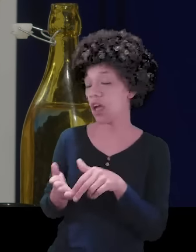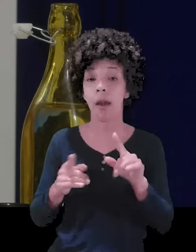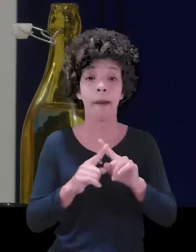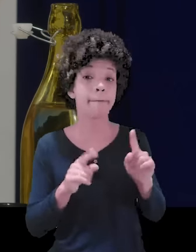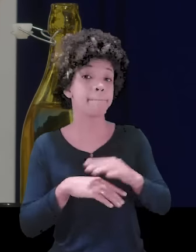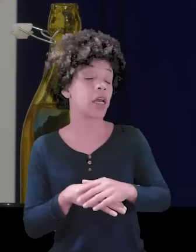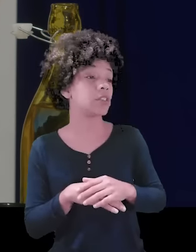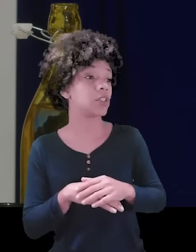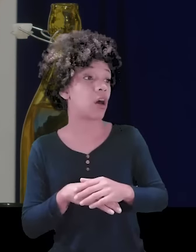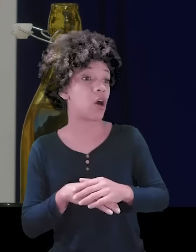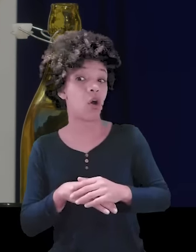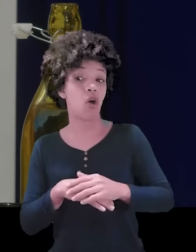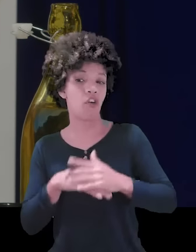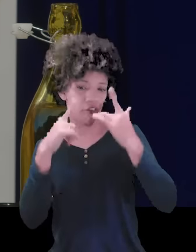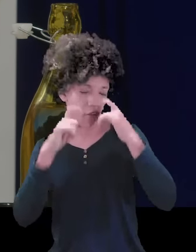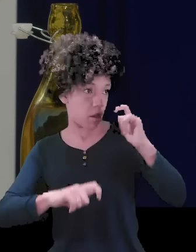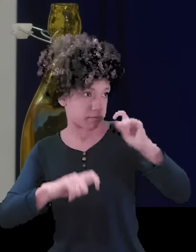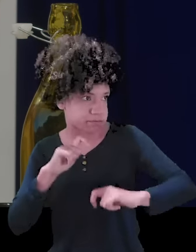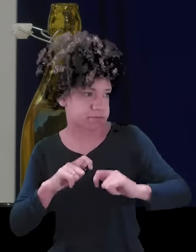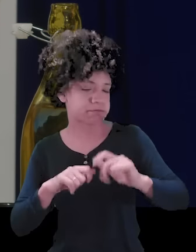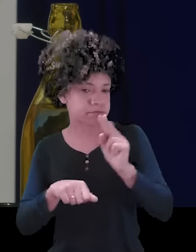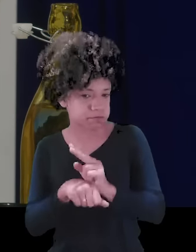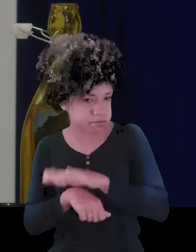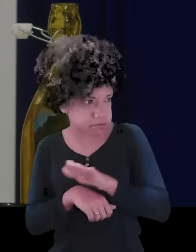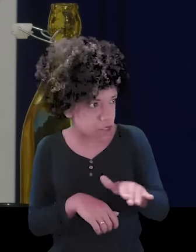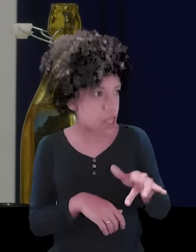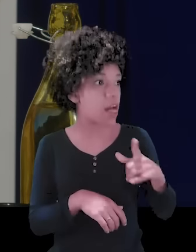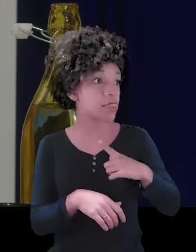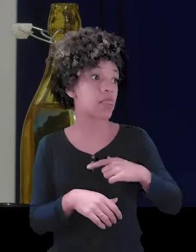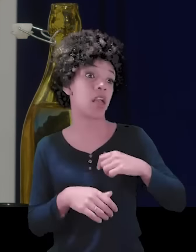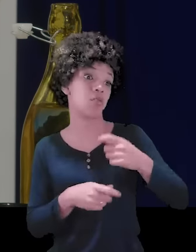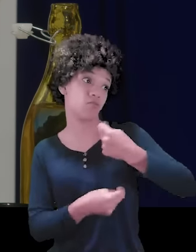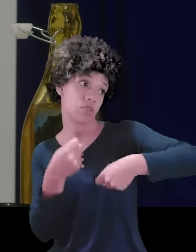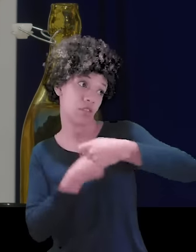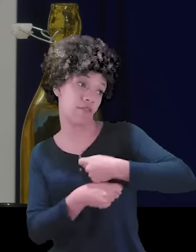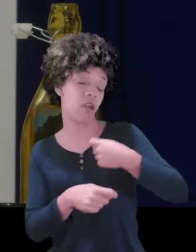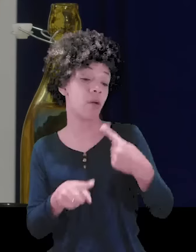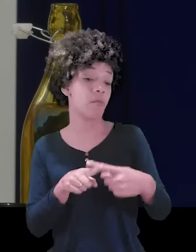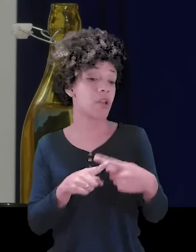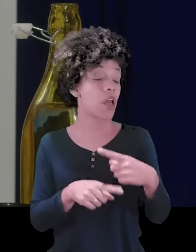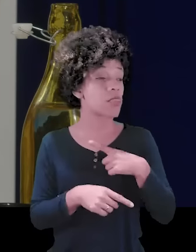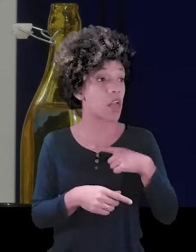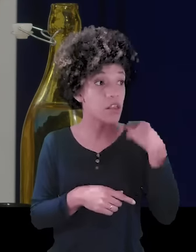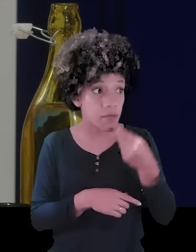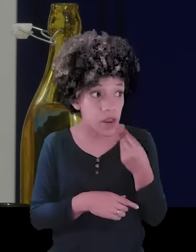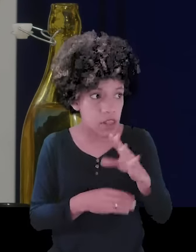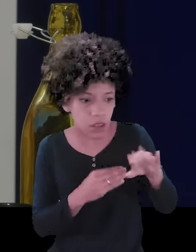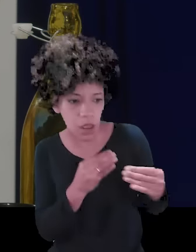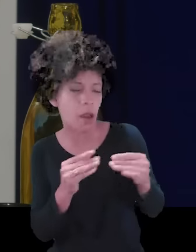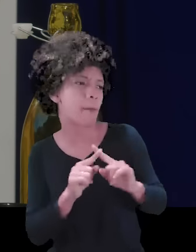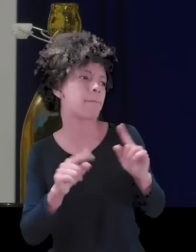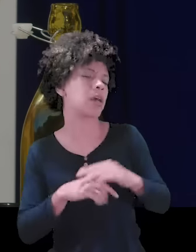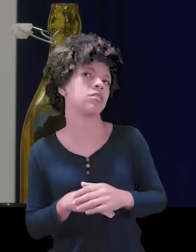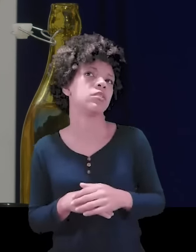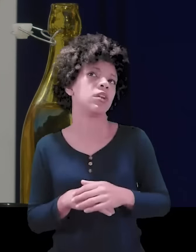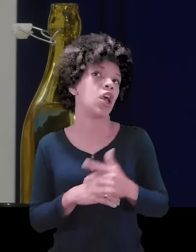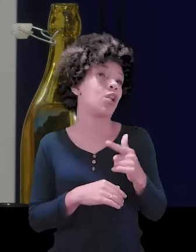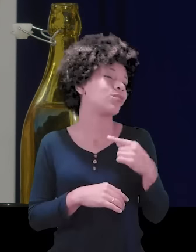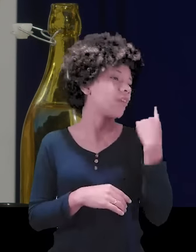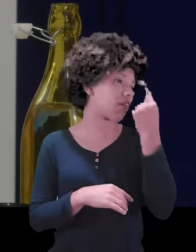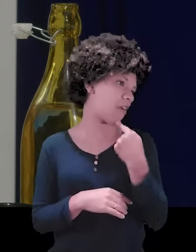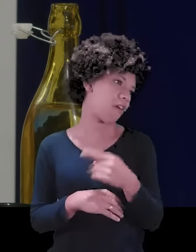Oi e o pedófilo quando a gente fala de pedofilia tem a ver com tráfico geralmente vai ter uma situação em volta mas ele não